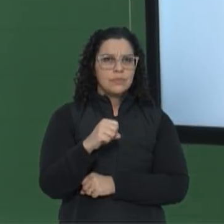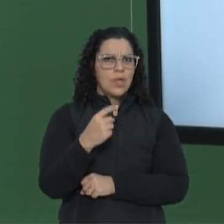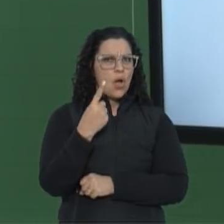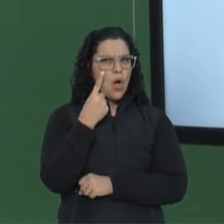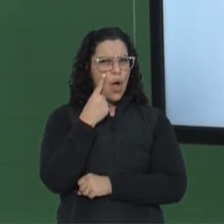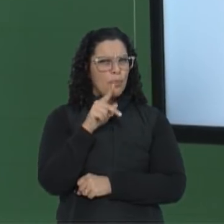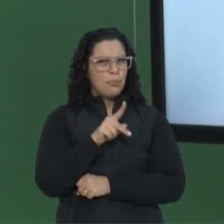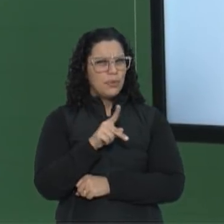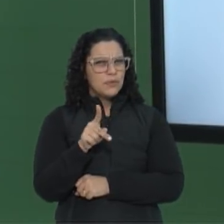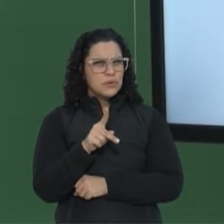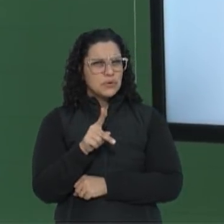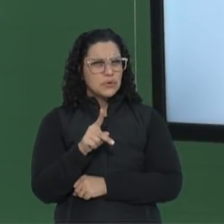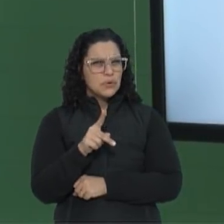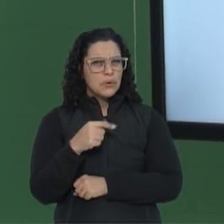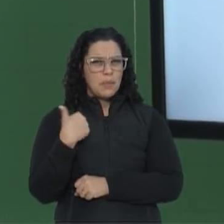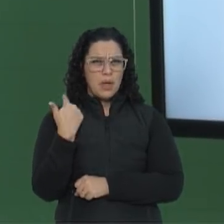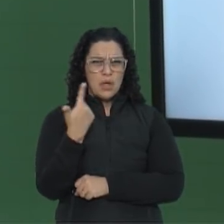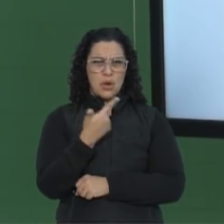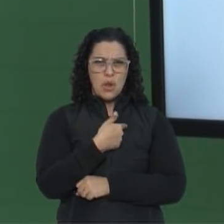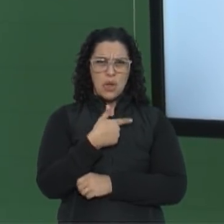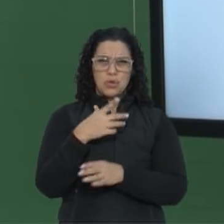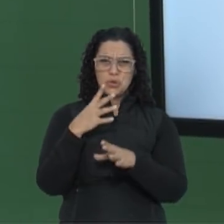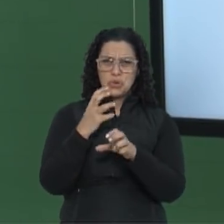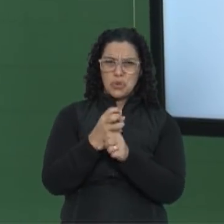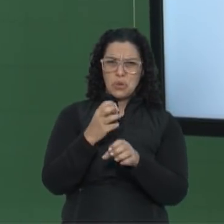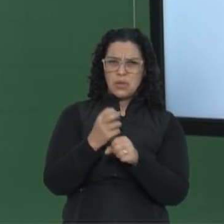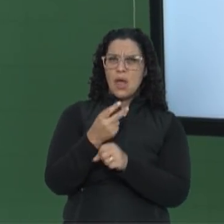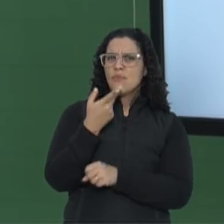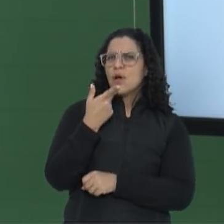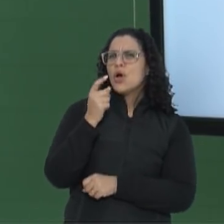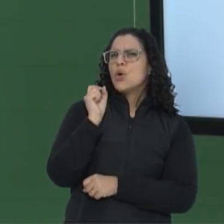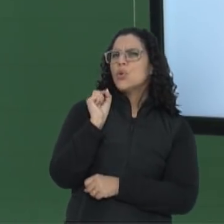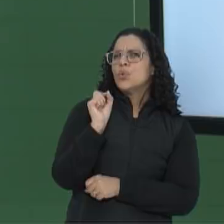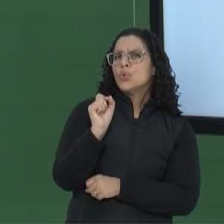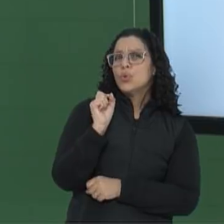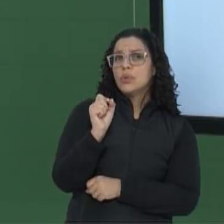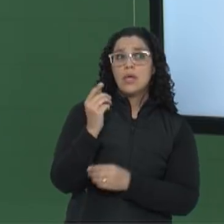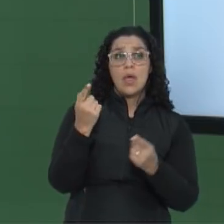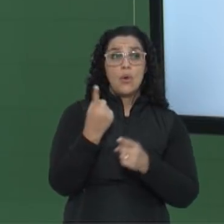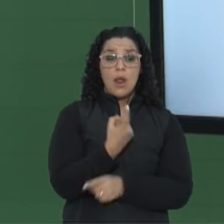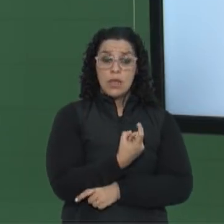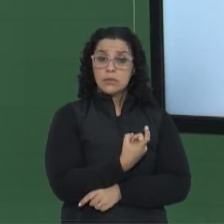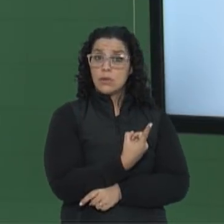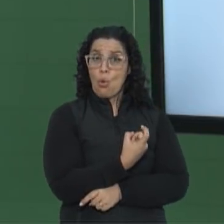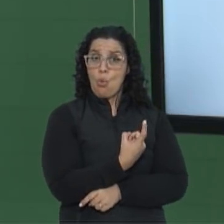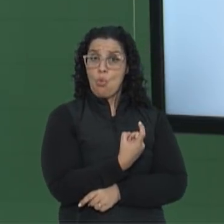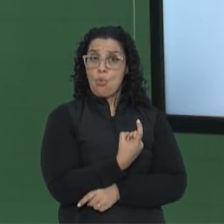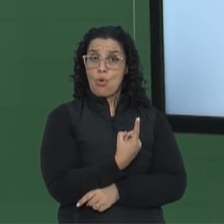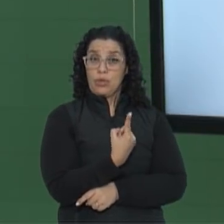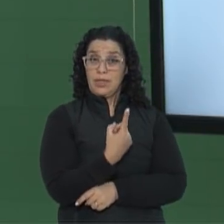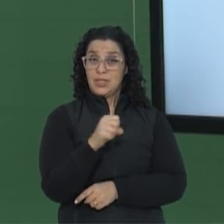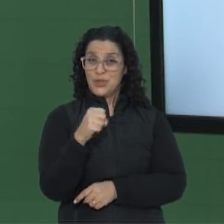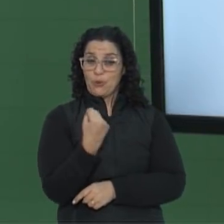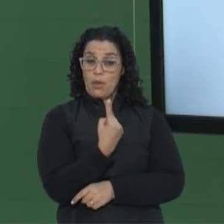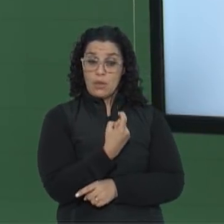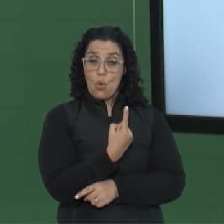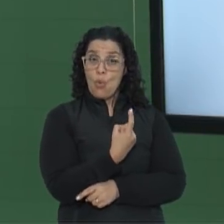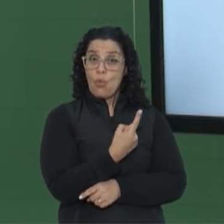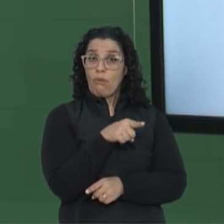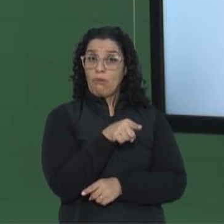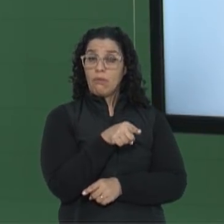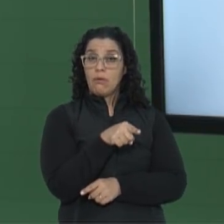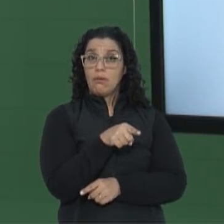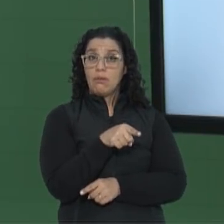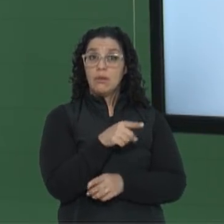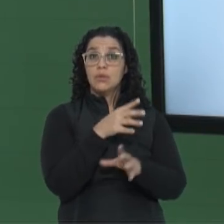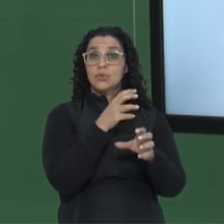Mas, professora, o nosso sistema de numeração diz que esse 1, que está equivalendo